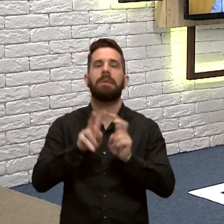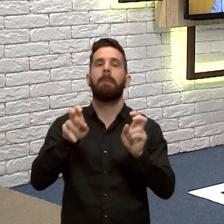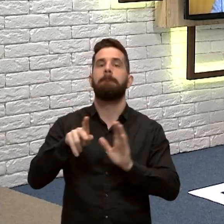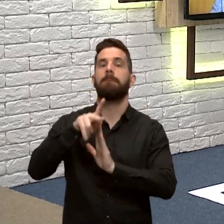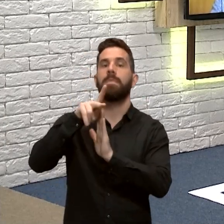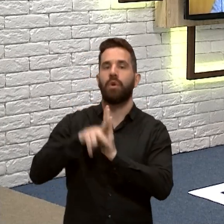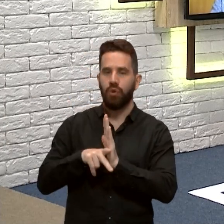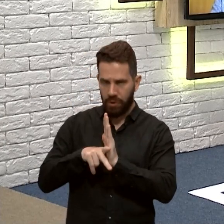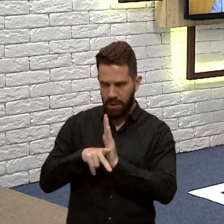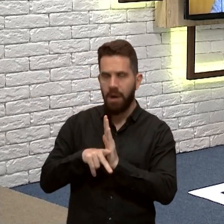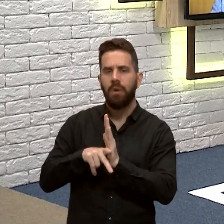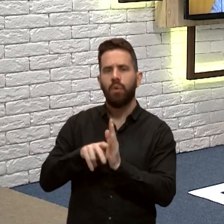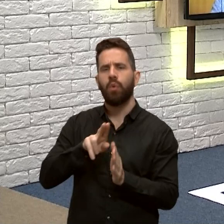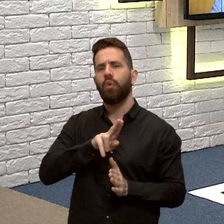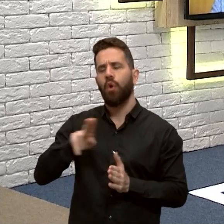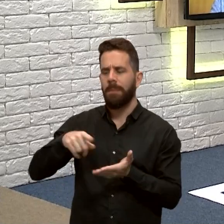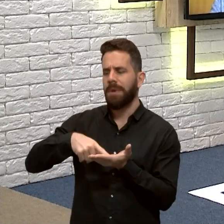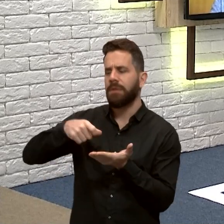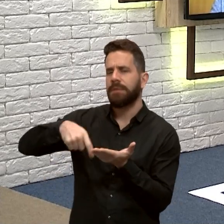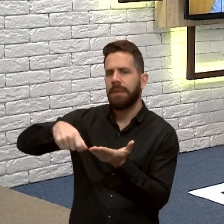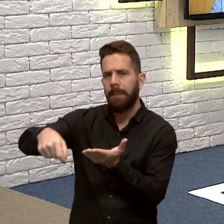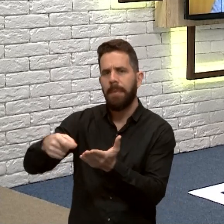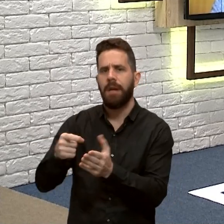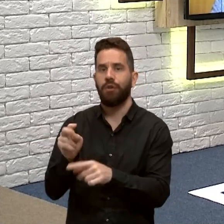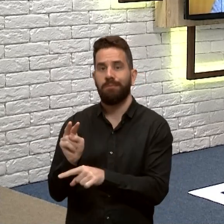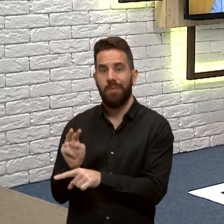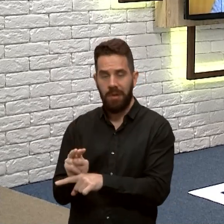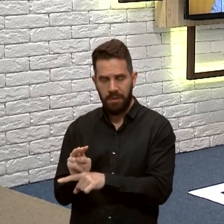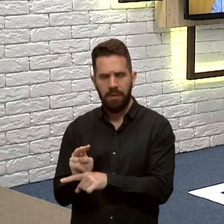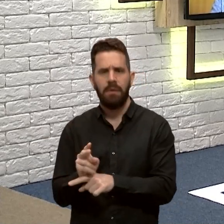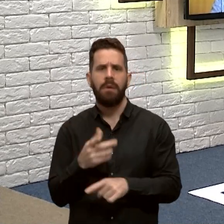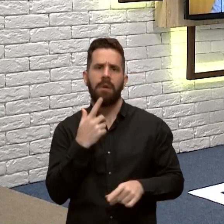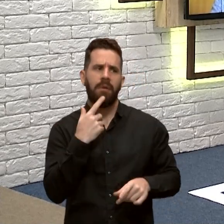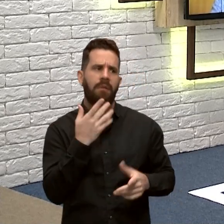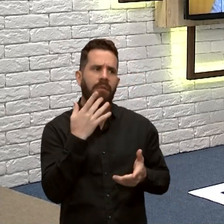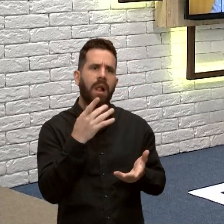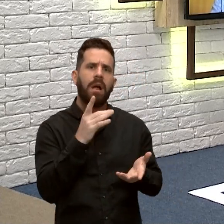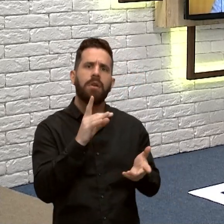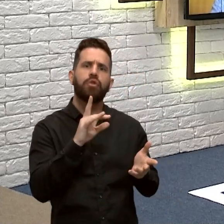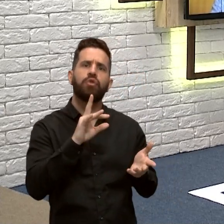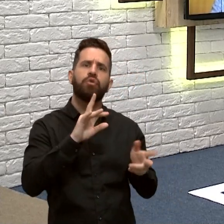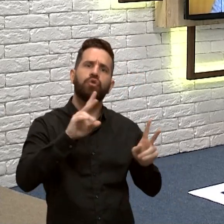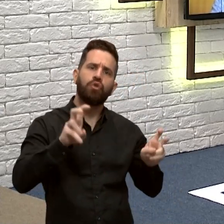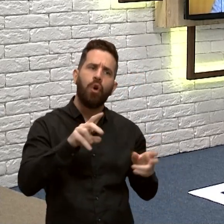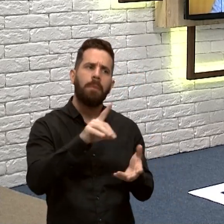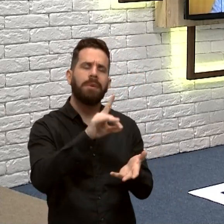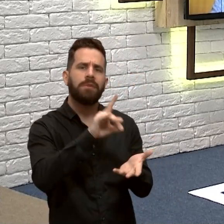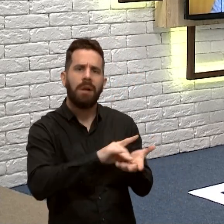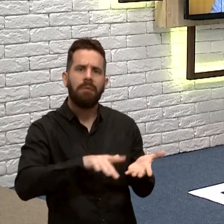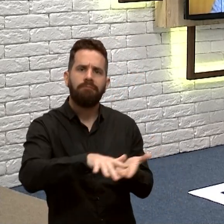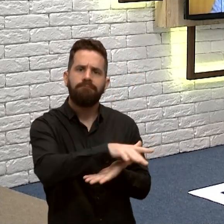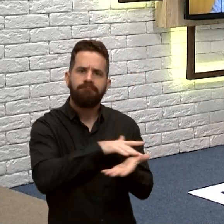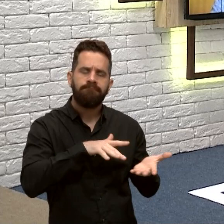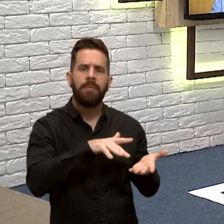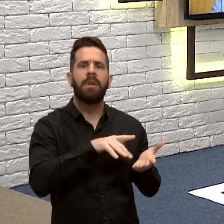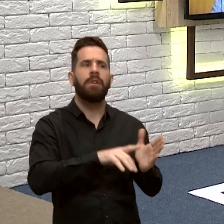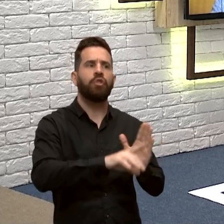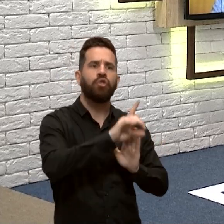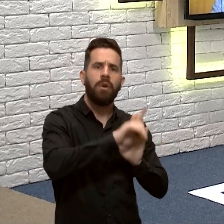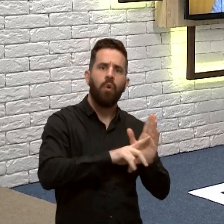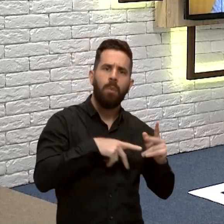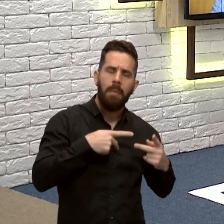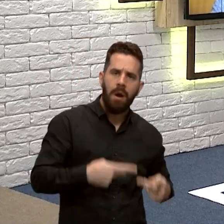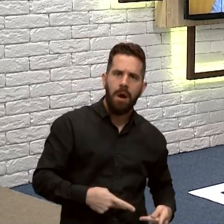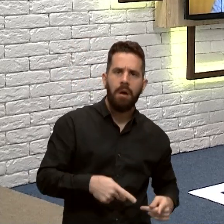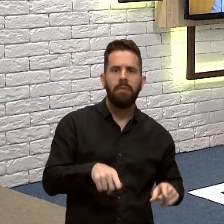da realidade dos defensores de direitos humanos, ambientalistas, pessoas que estão defendendo causas e que